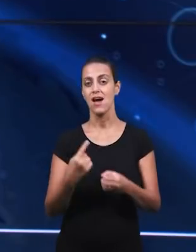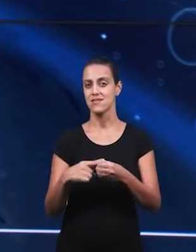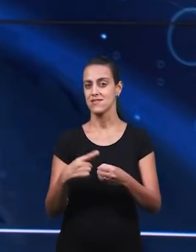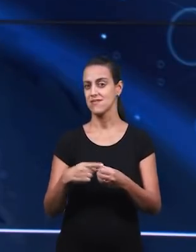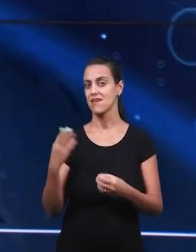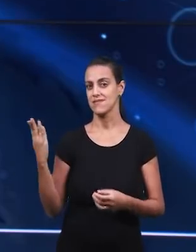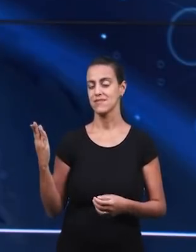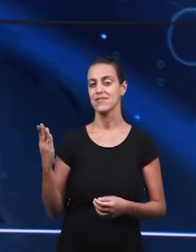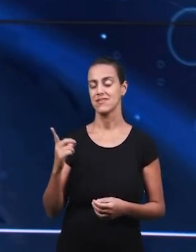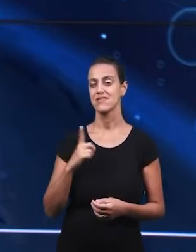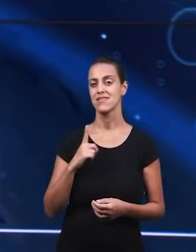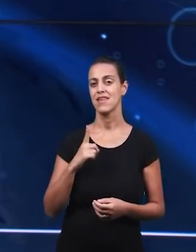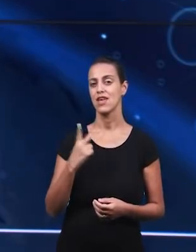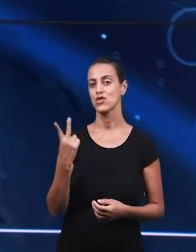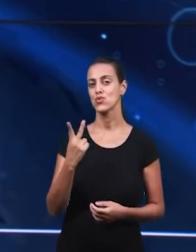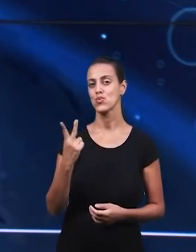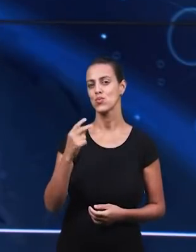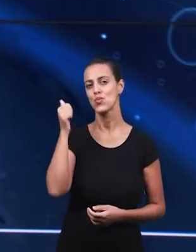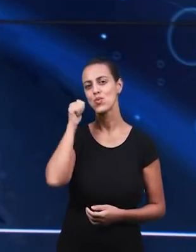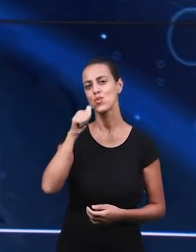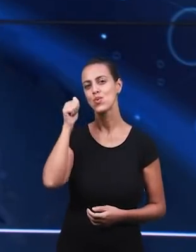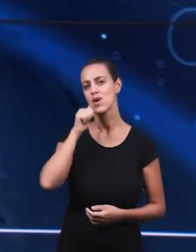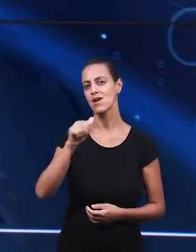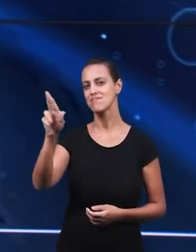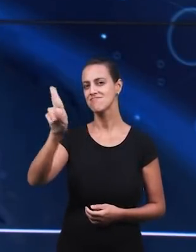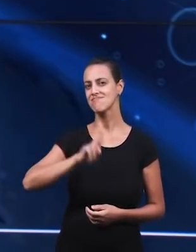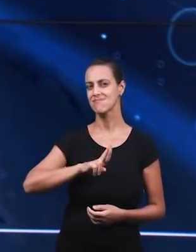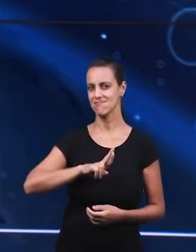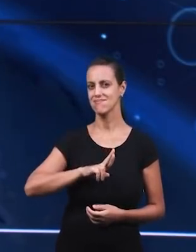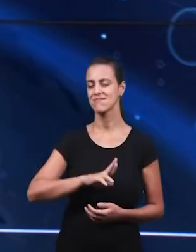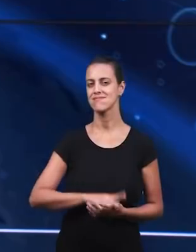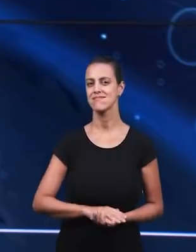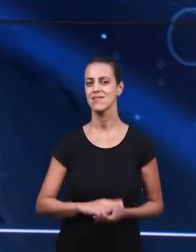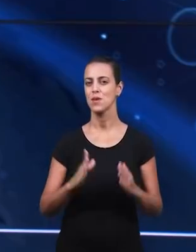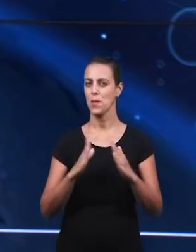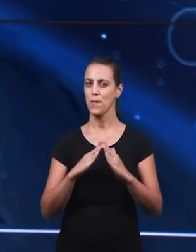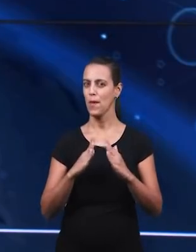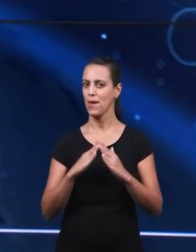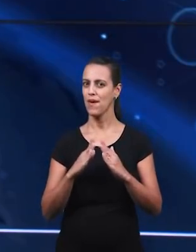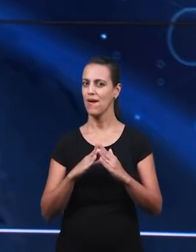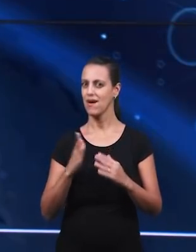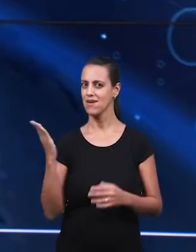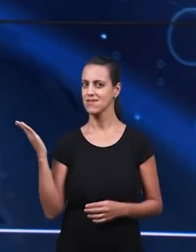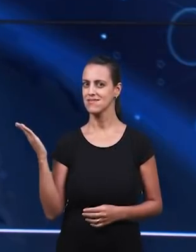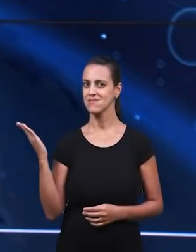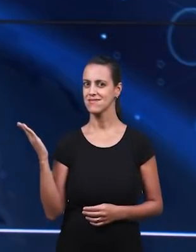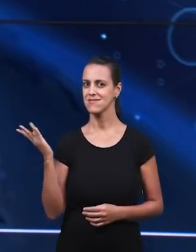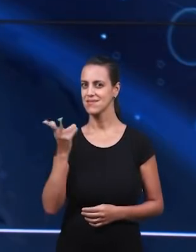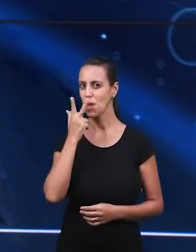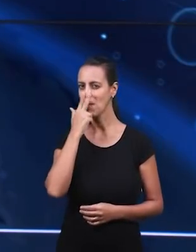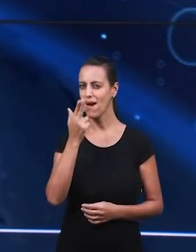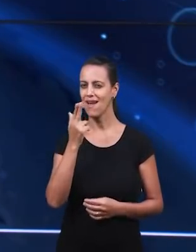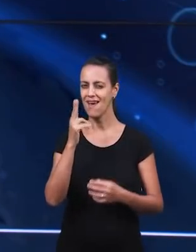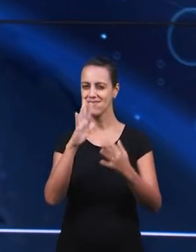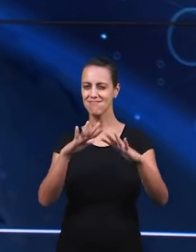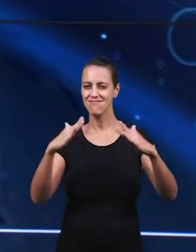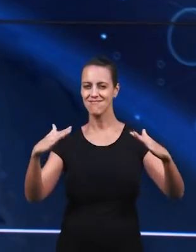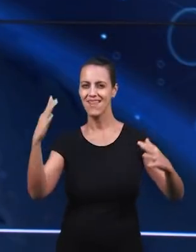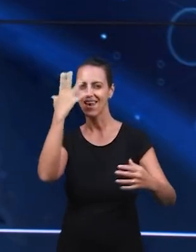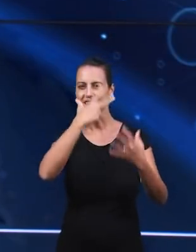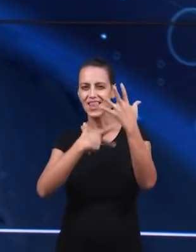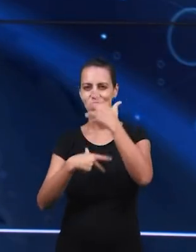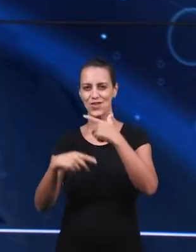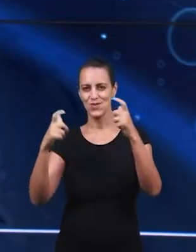Tapachula, vamos receber uma resposta de duas irmãs nossas que moram nessa região, que é um verdadeiro paraíso da natureza.